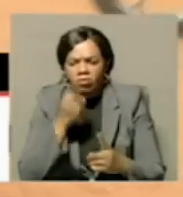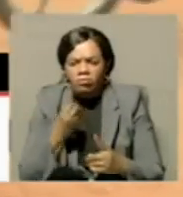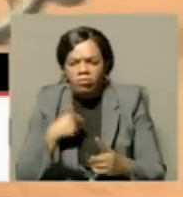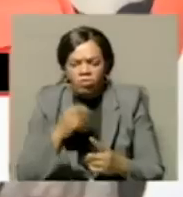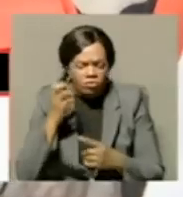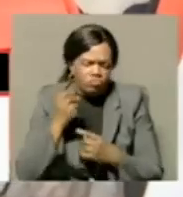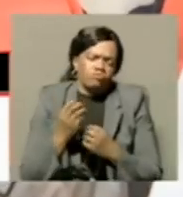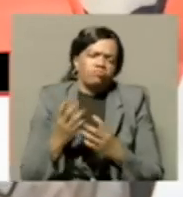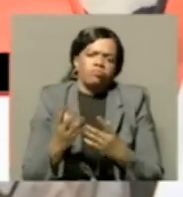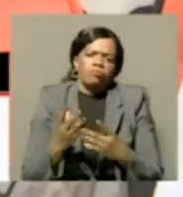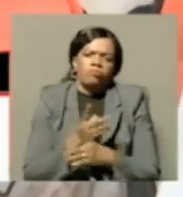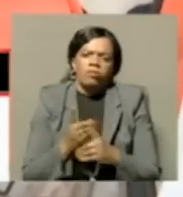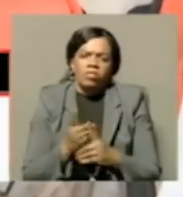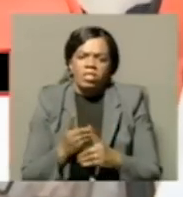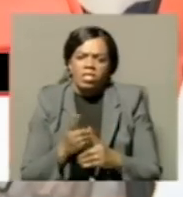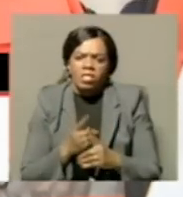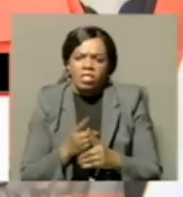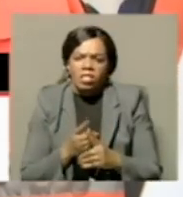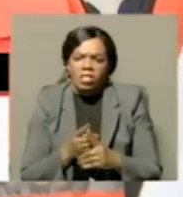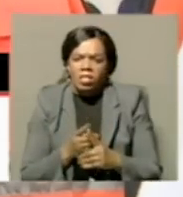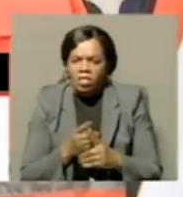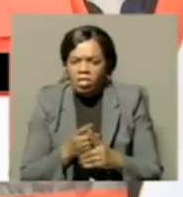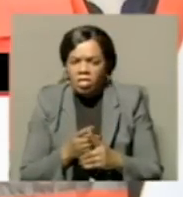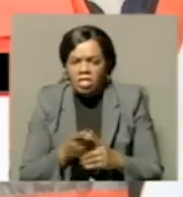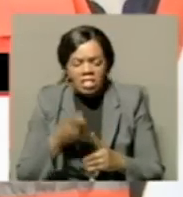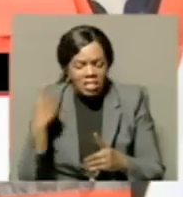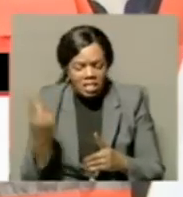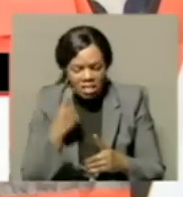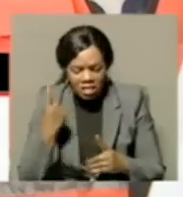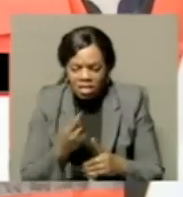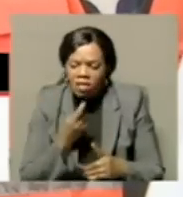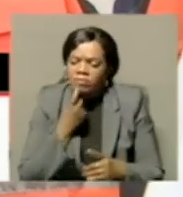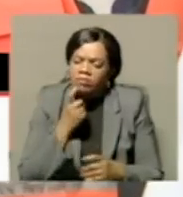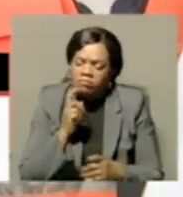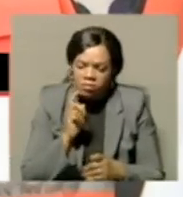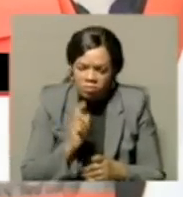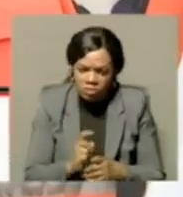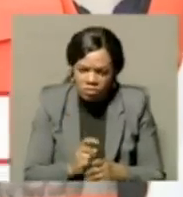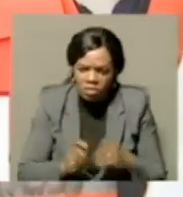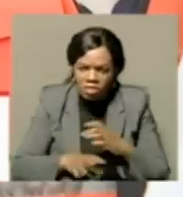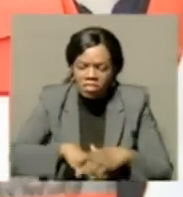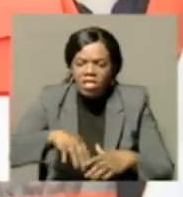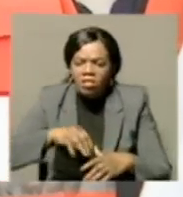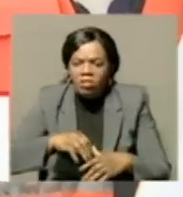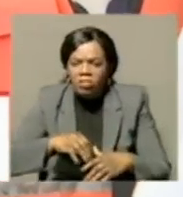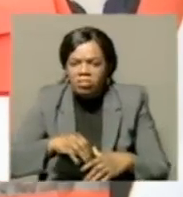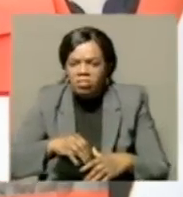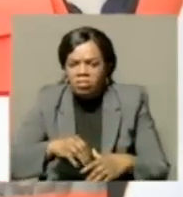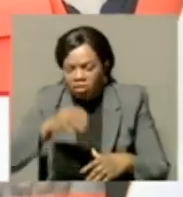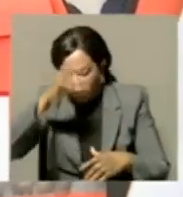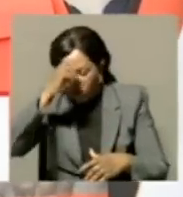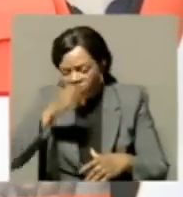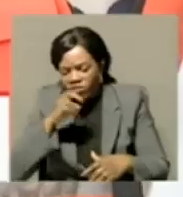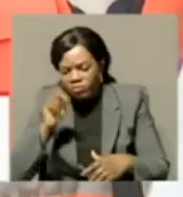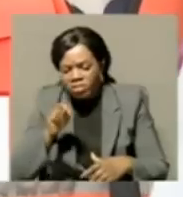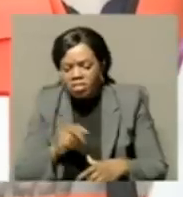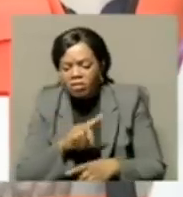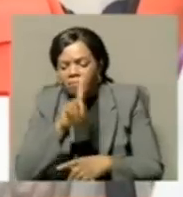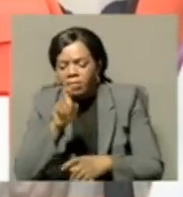porque toda decisão que tem de vir por parte do governo tem que solicitar o